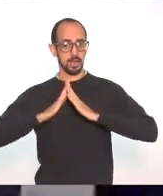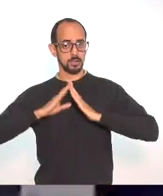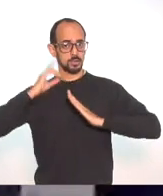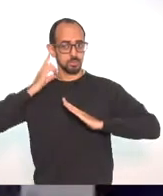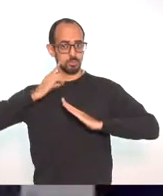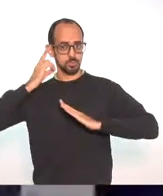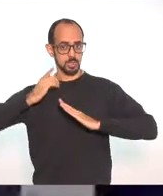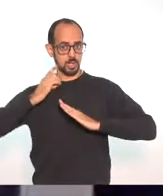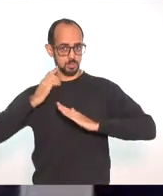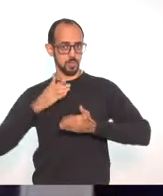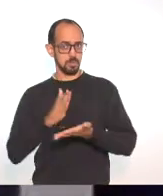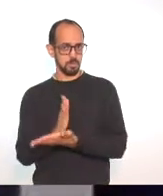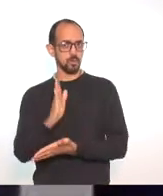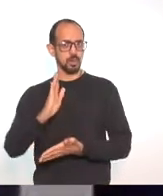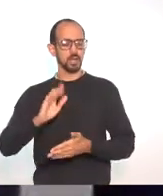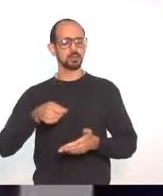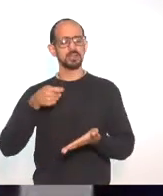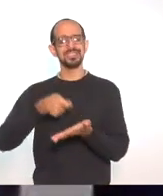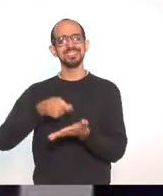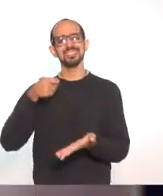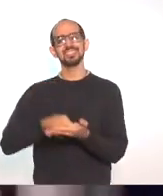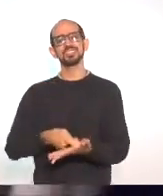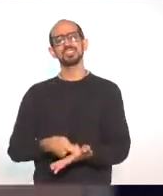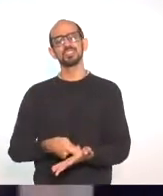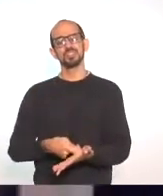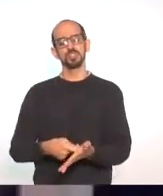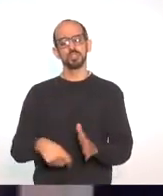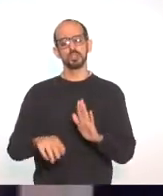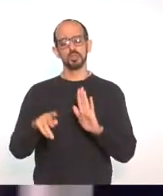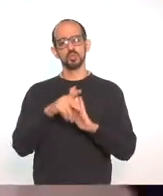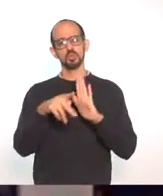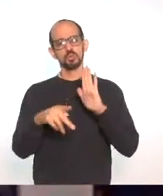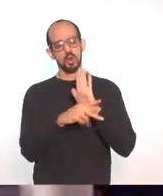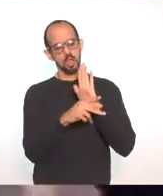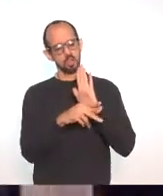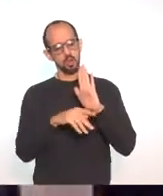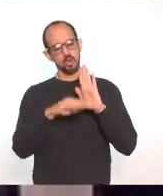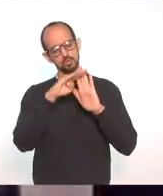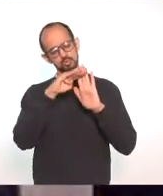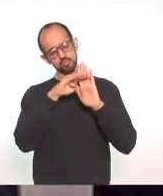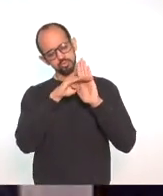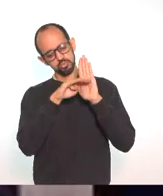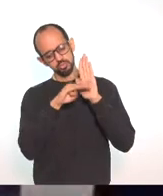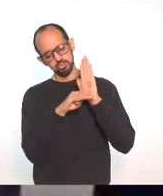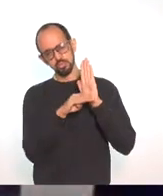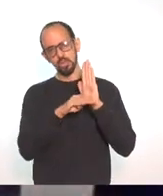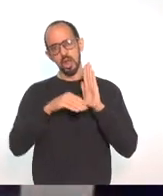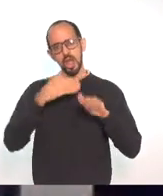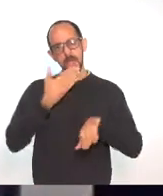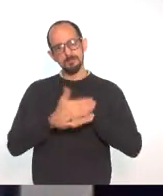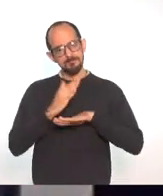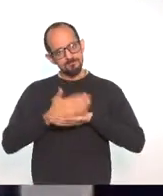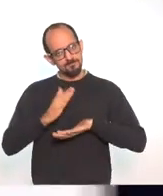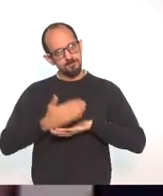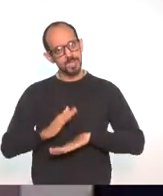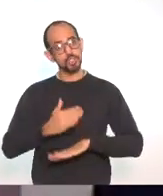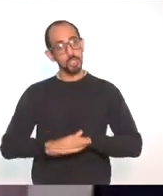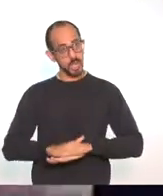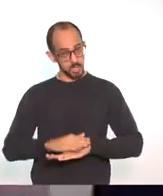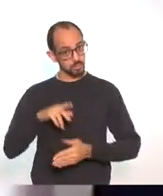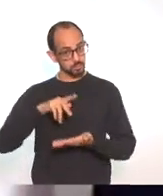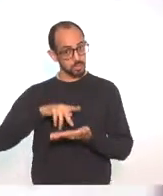é das exigências os protocolos serem colocados em prática é